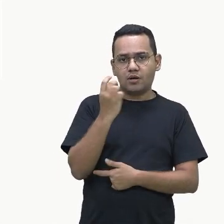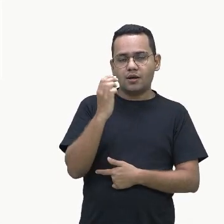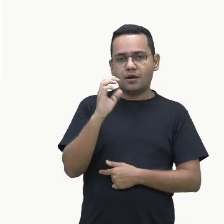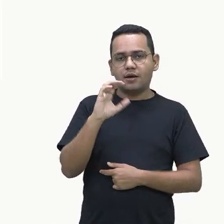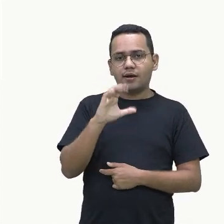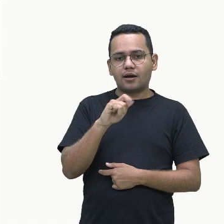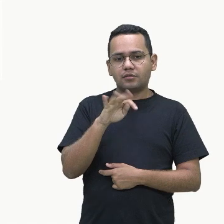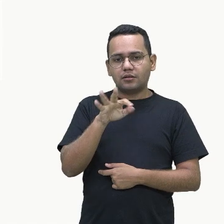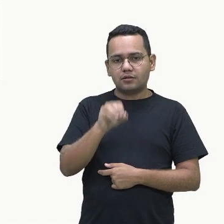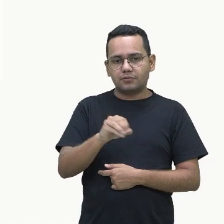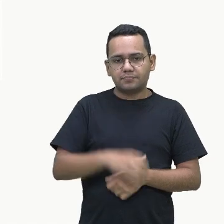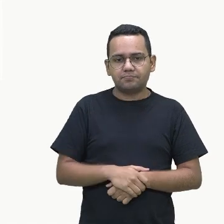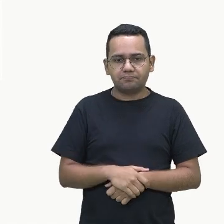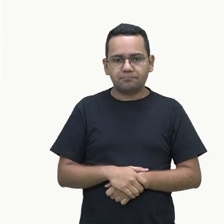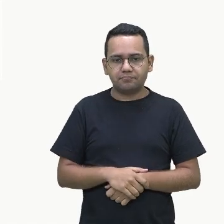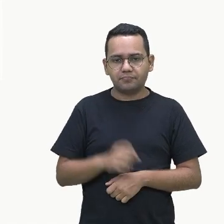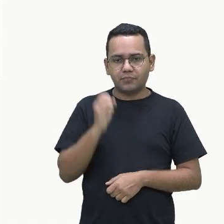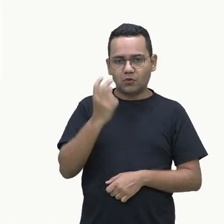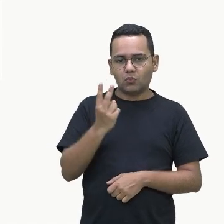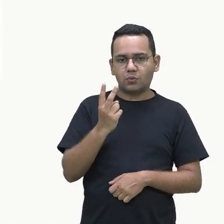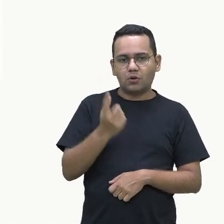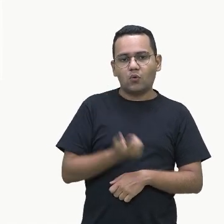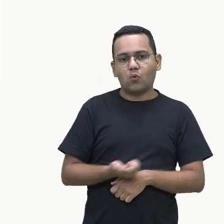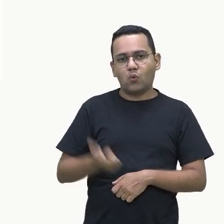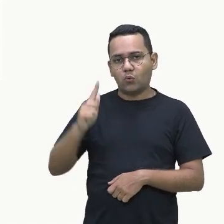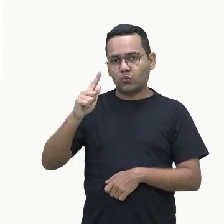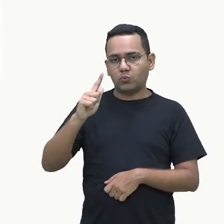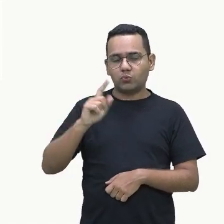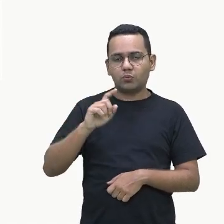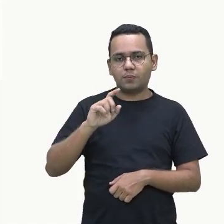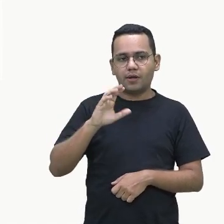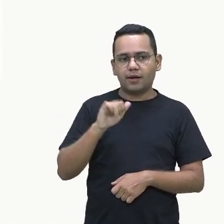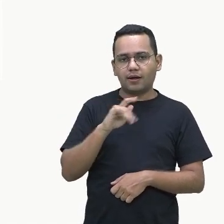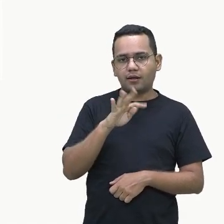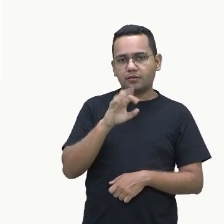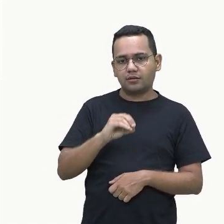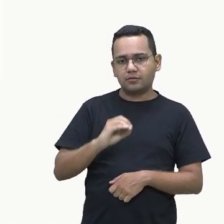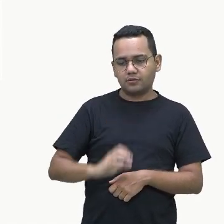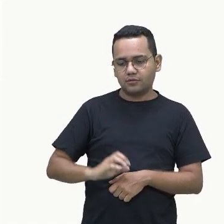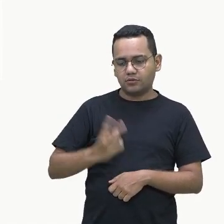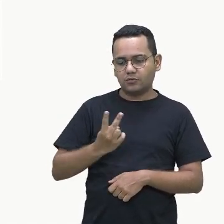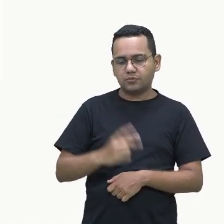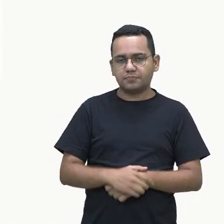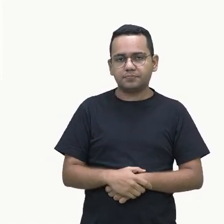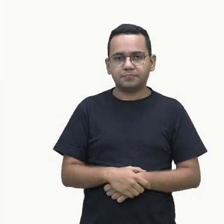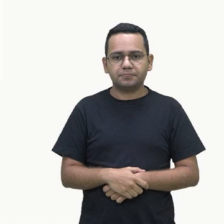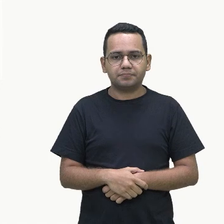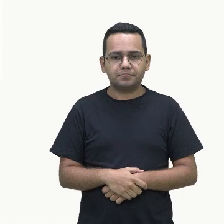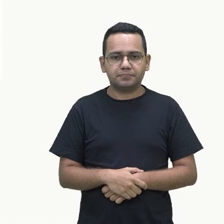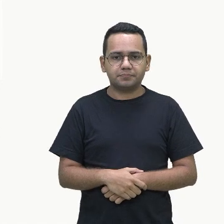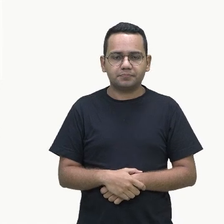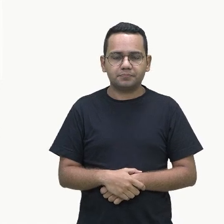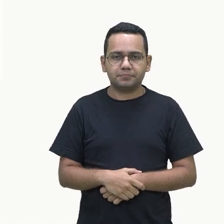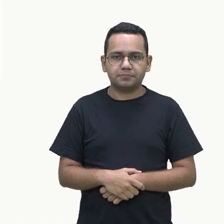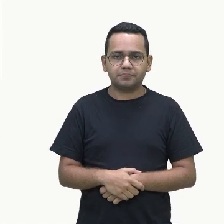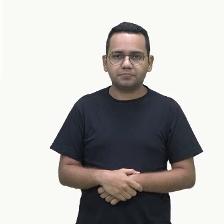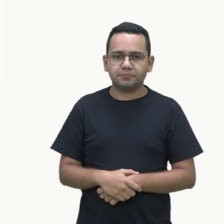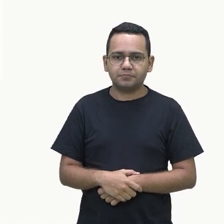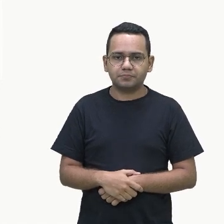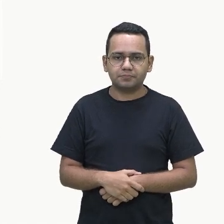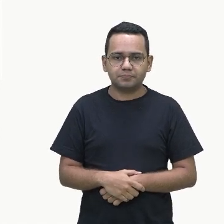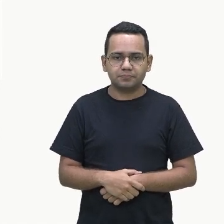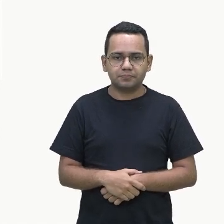outro cateto, 2. Exatamente o que a gente acabou de ver. Tá bom? Então, significa que,